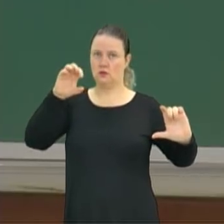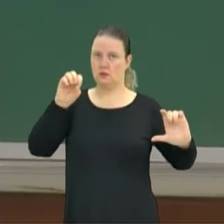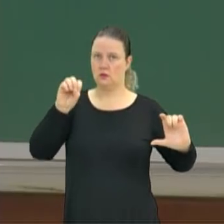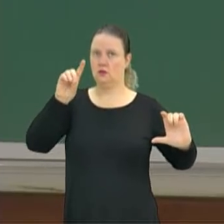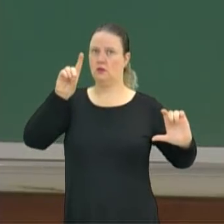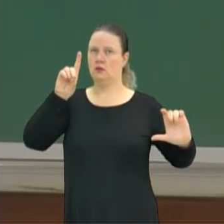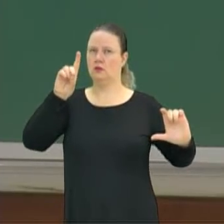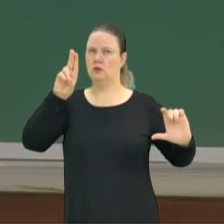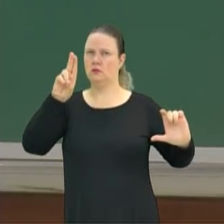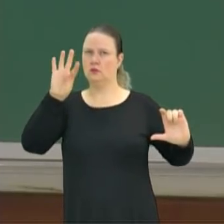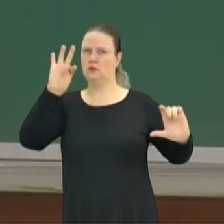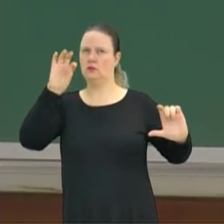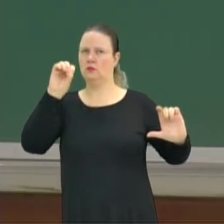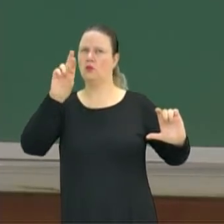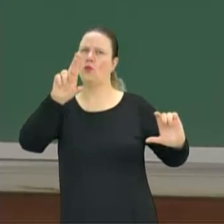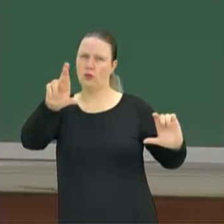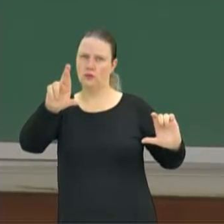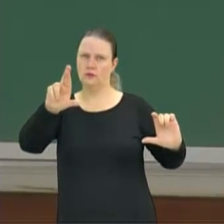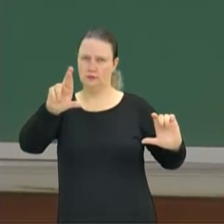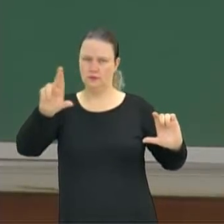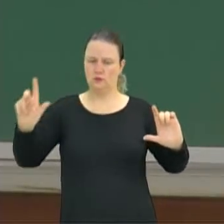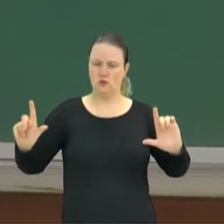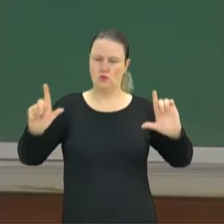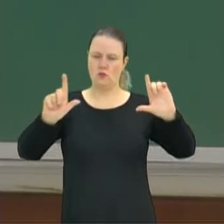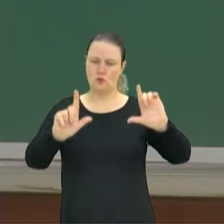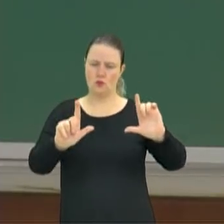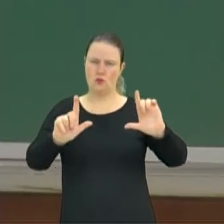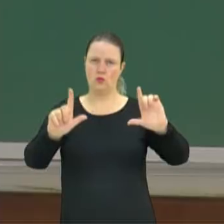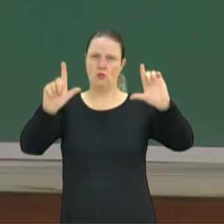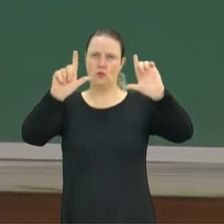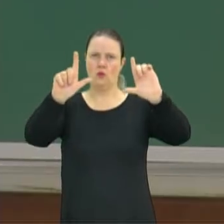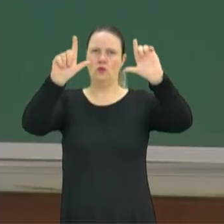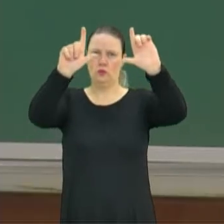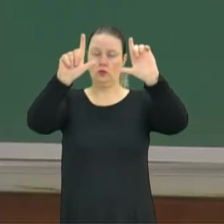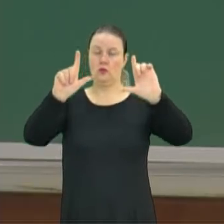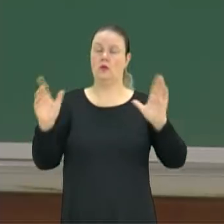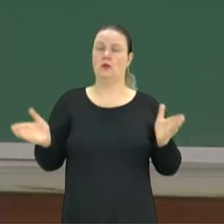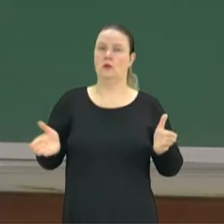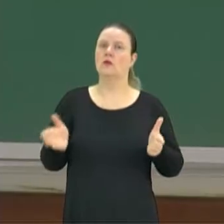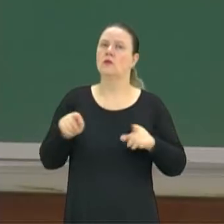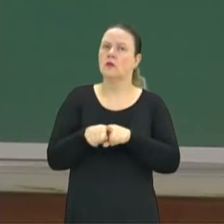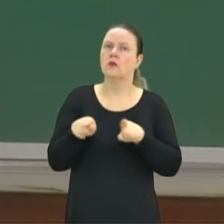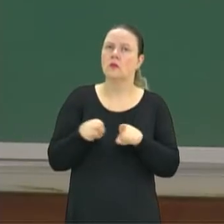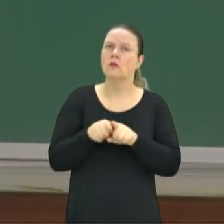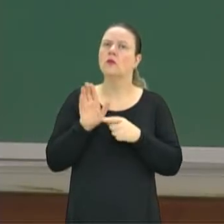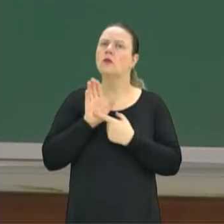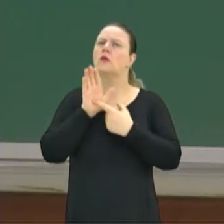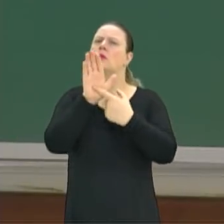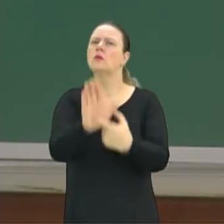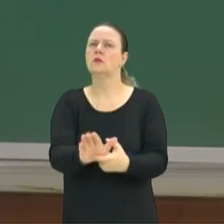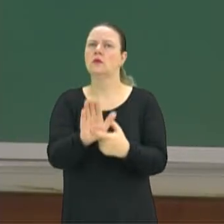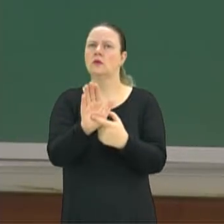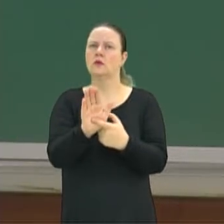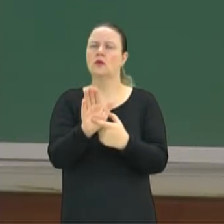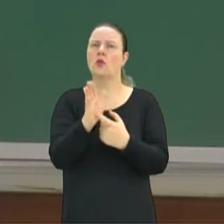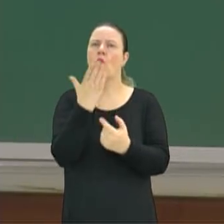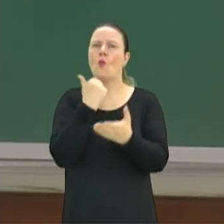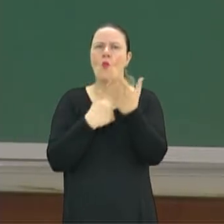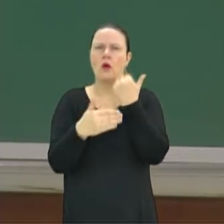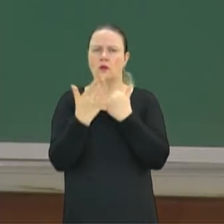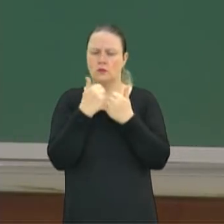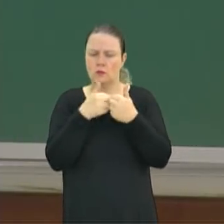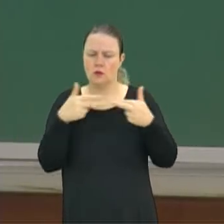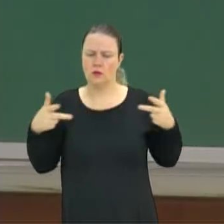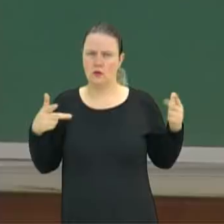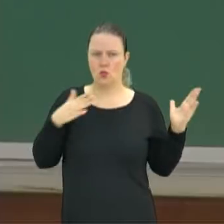pode esquecer isso, bem importante. Assim como não pode esquecer que quando a gente vai representar a cadeia alimentar ou a teia alimentar, a gente sempre começa pelo produtor.